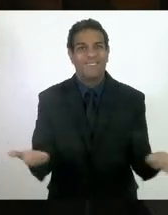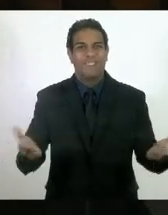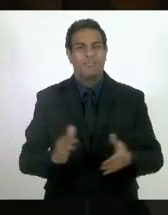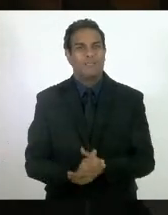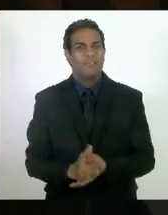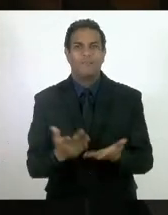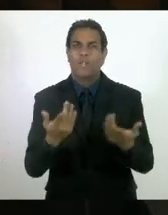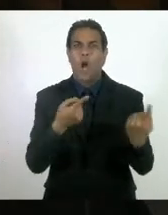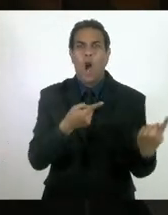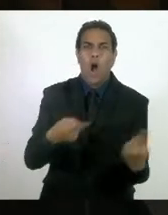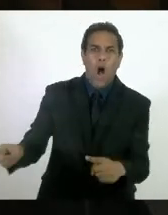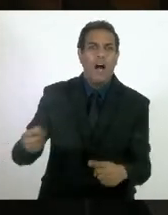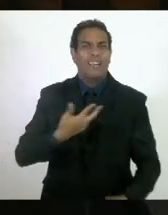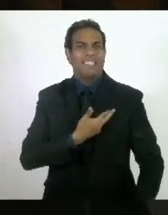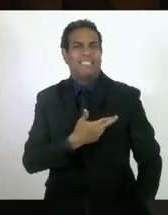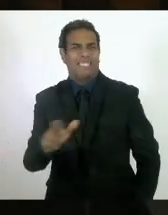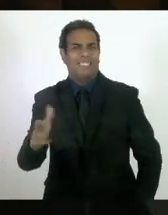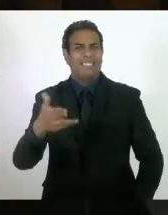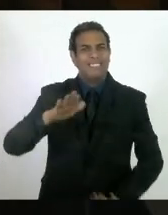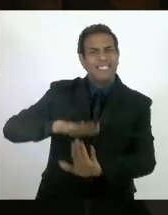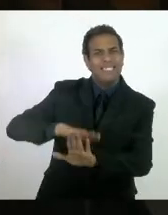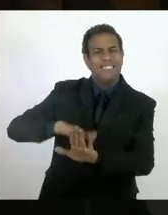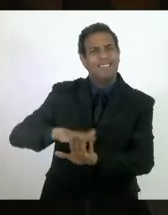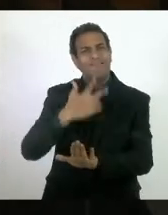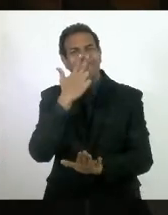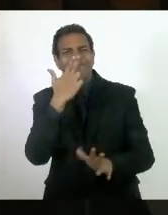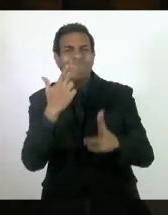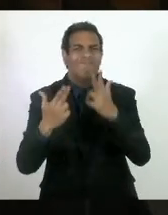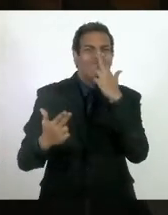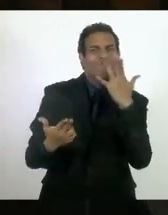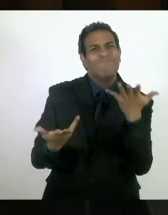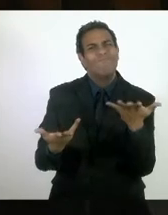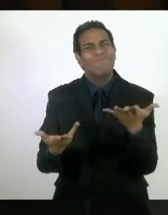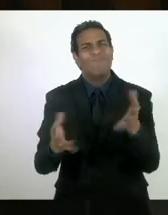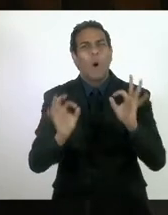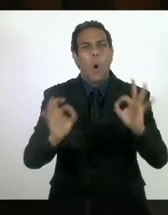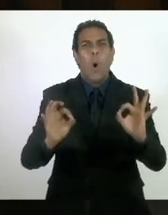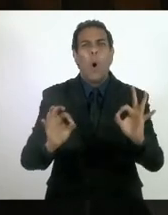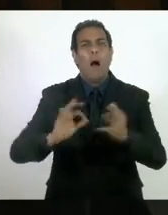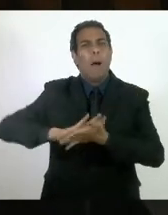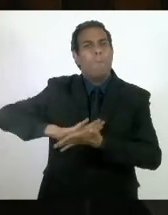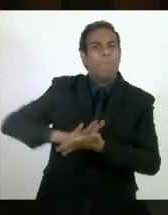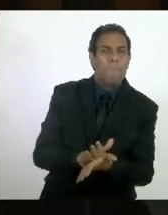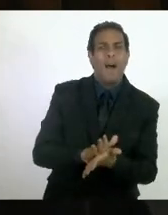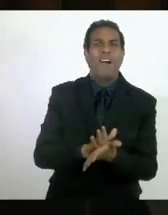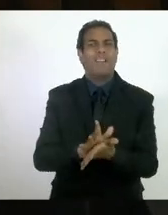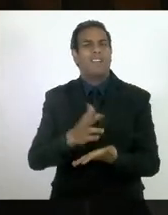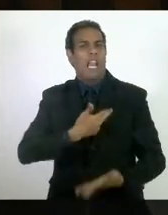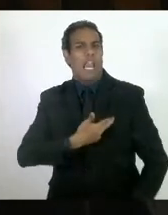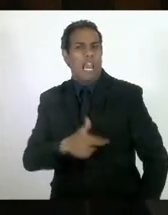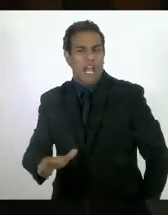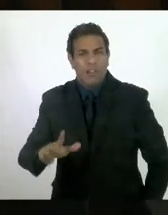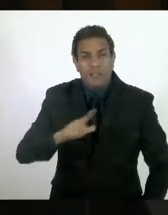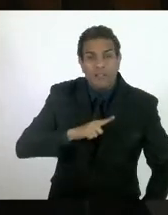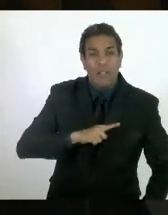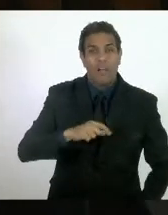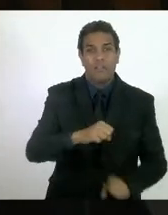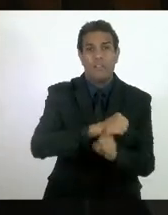de intolerância mas na verdade não é nem tolerância é o mais puro preconceito religioso